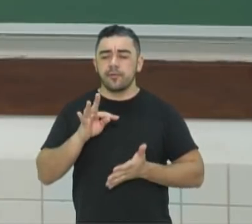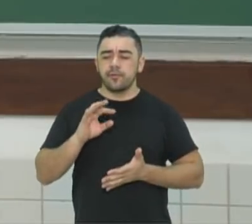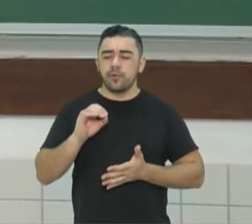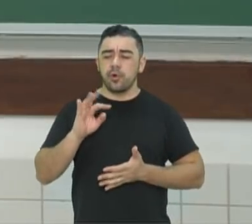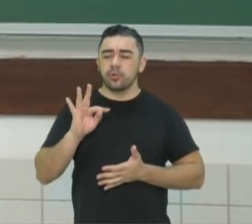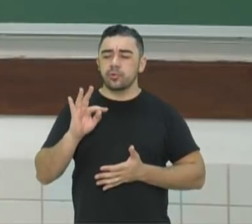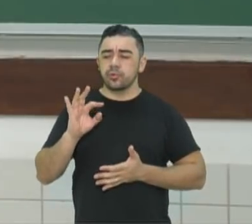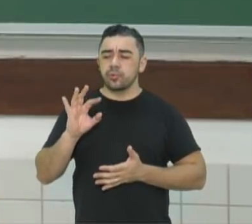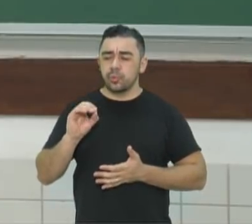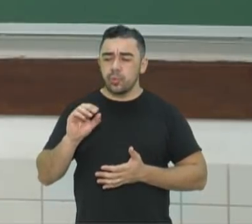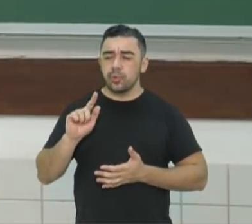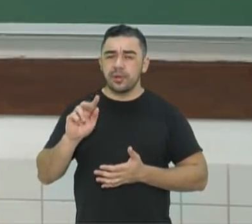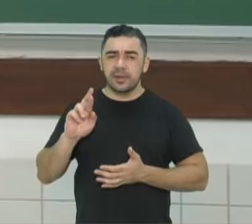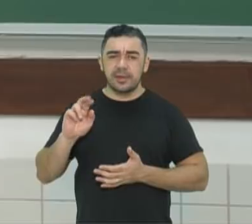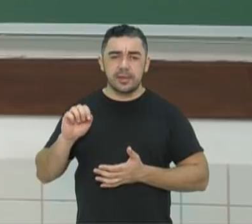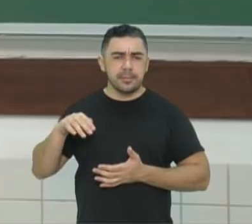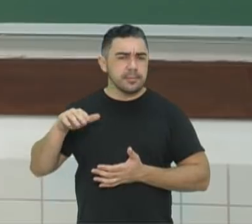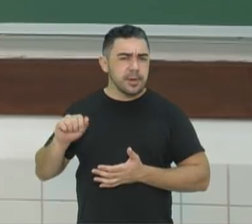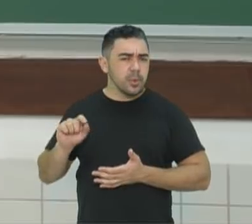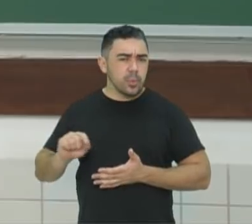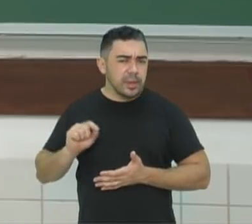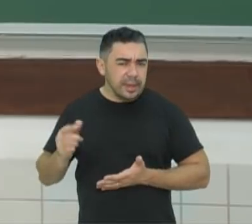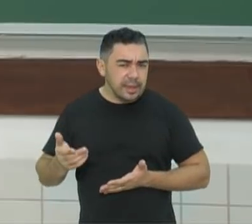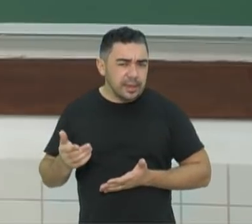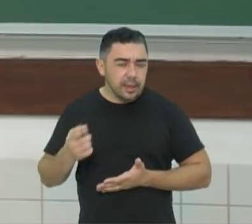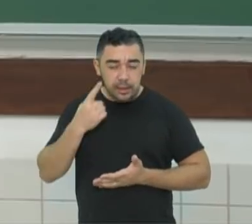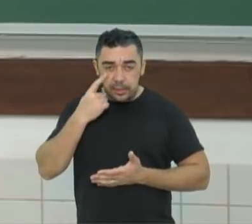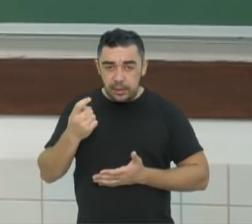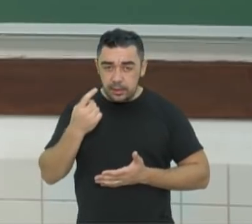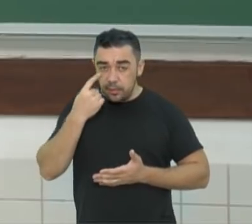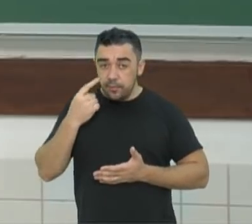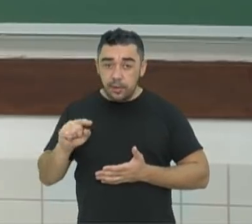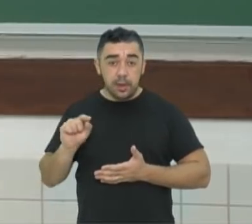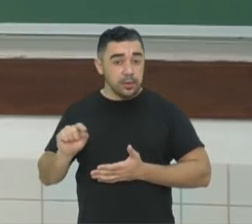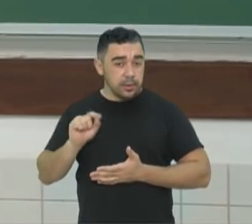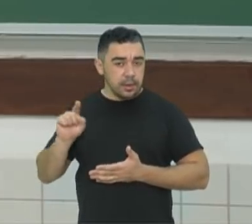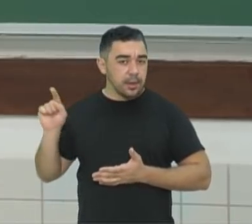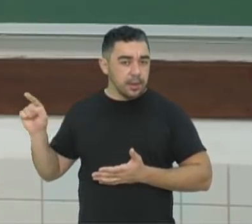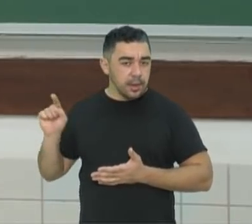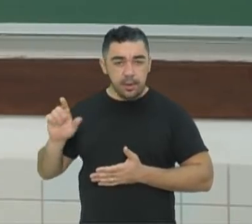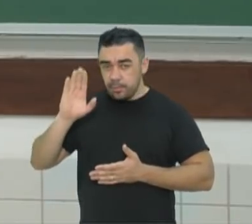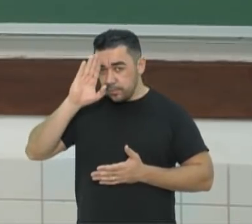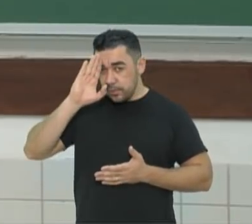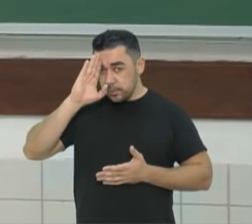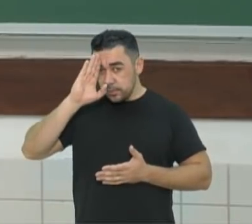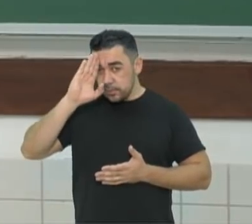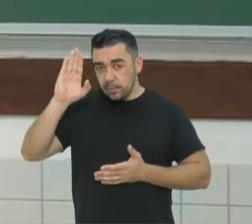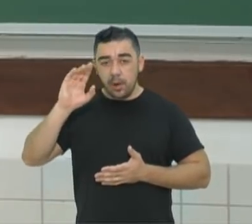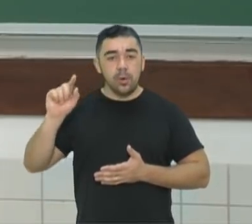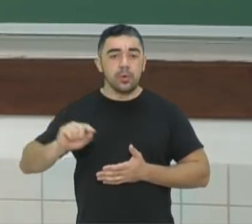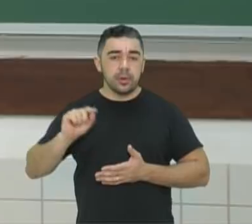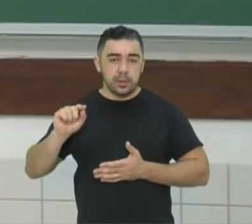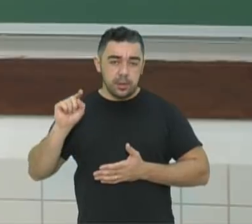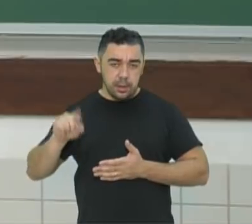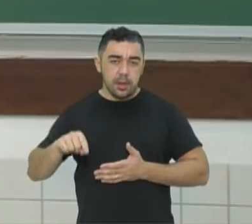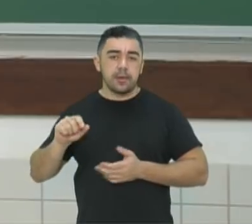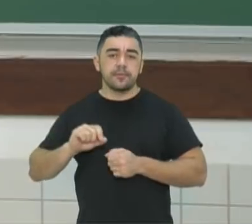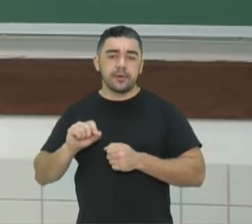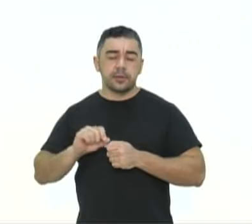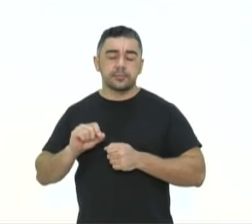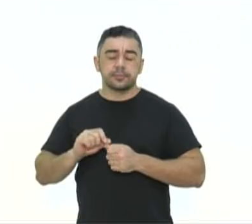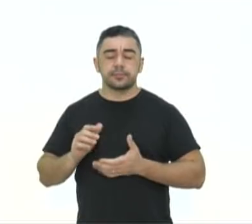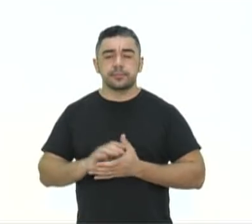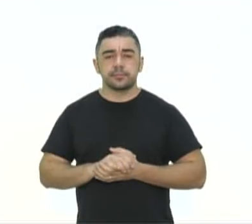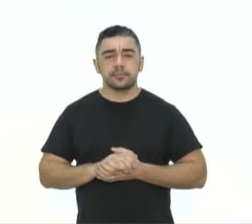O que é o fotograma? Tá? E é interessante nós observarmos exatamente isso, porque ele é a unidade principal, tá, dessa produção.